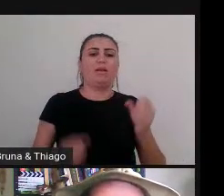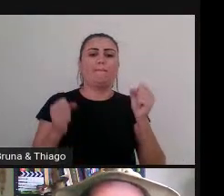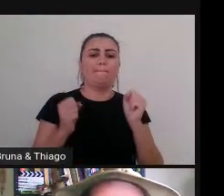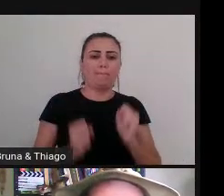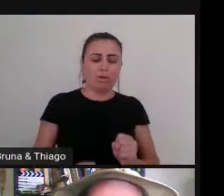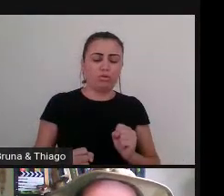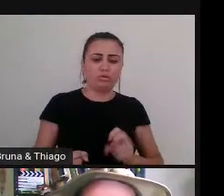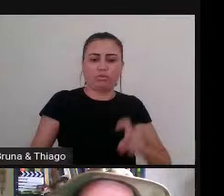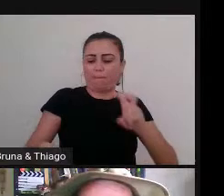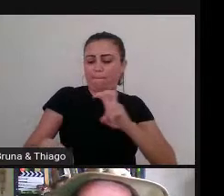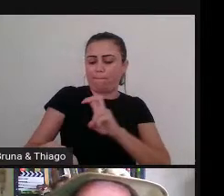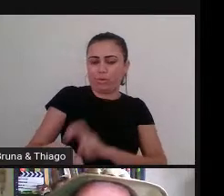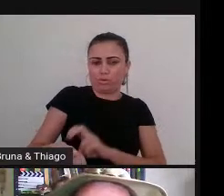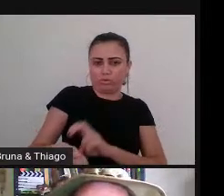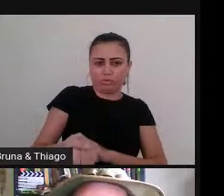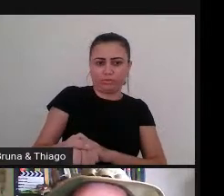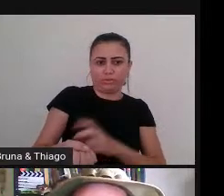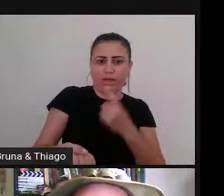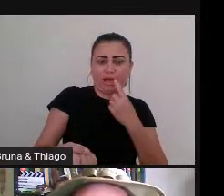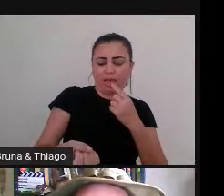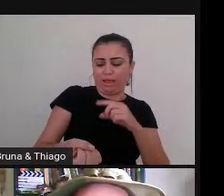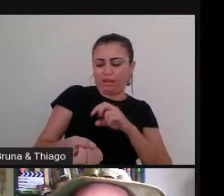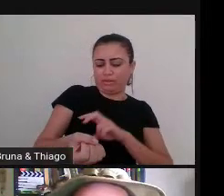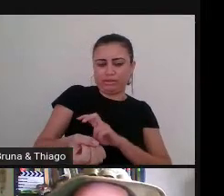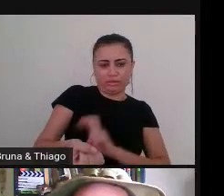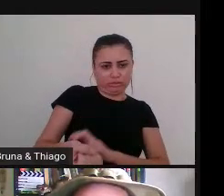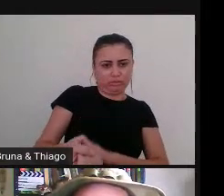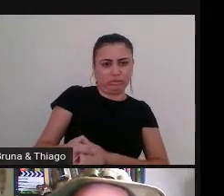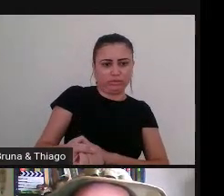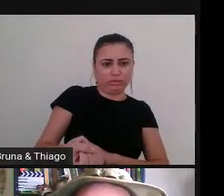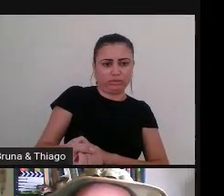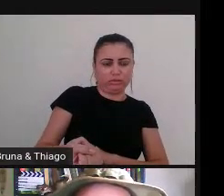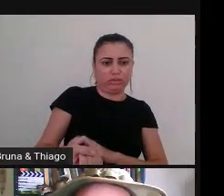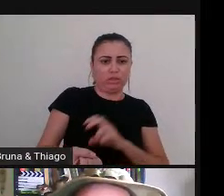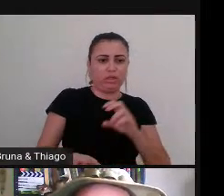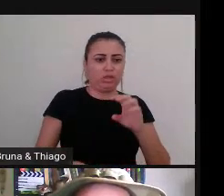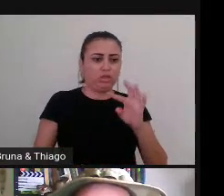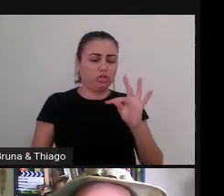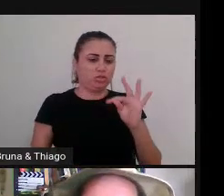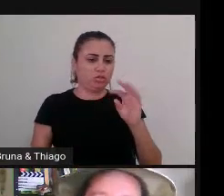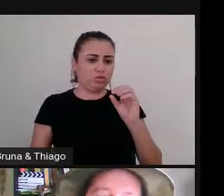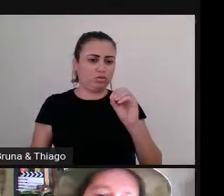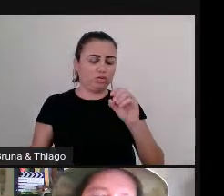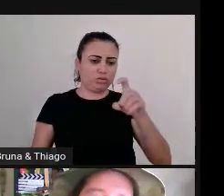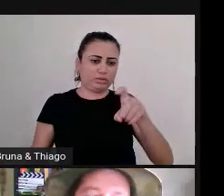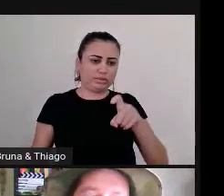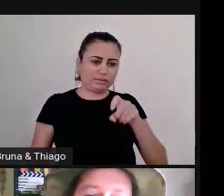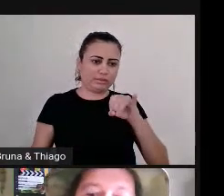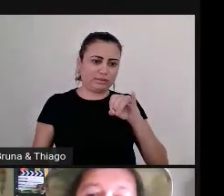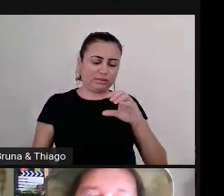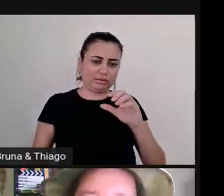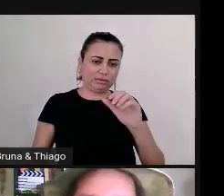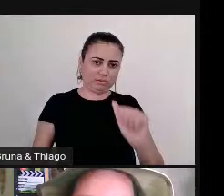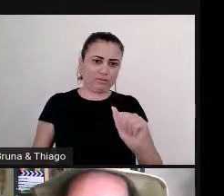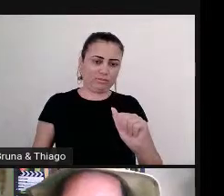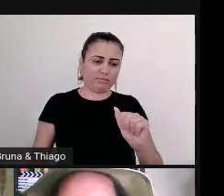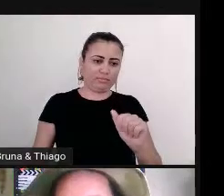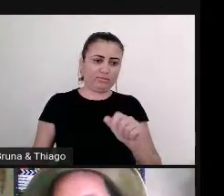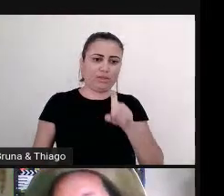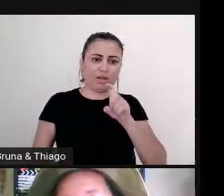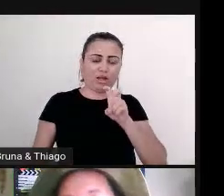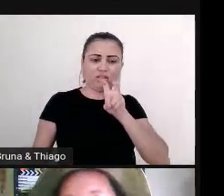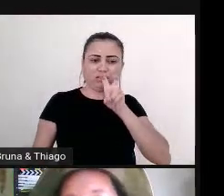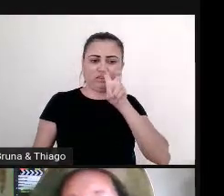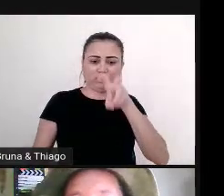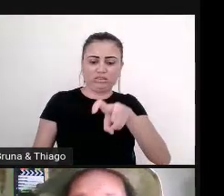saliva tóxica, mas ela tem aqui, ó, um ferrão, é um ferrão grande, inclusive, e ela vai injetar um ácido fórmico,